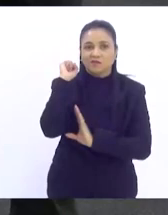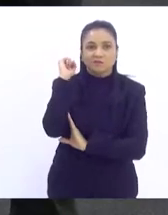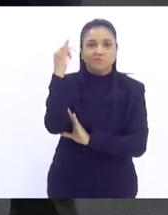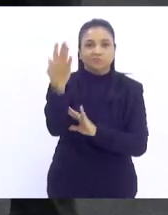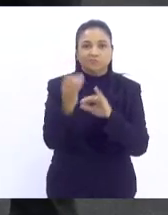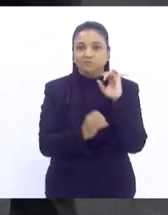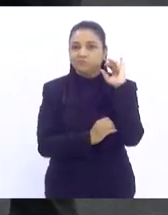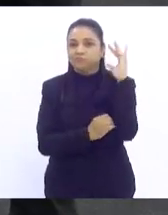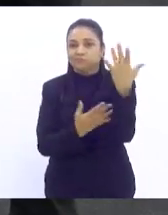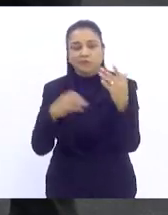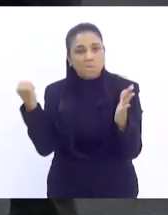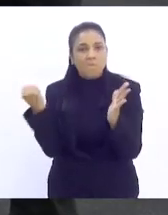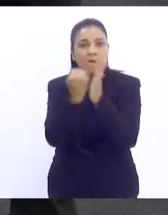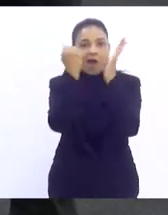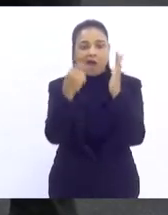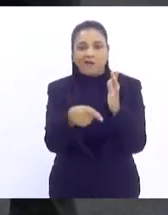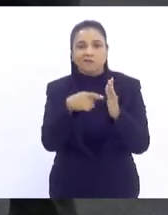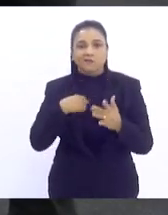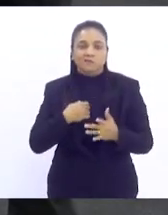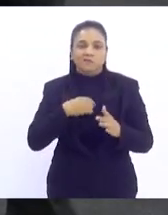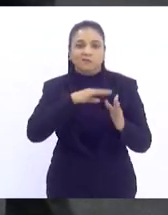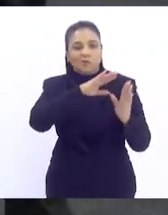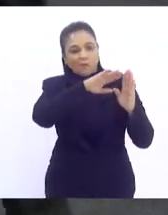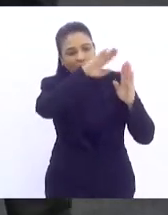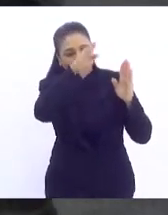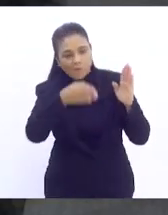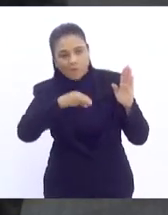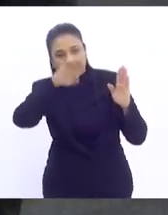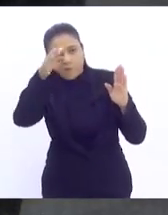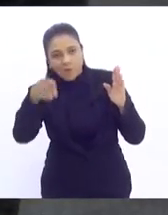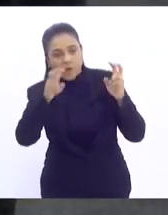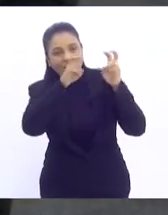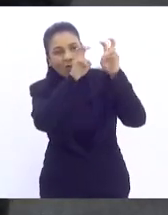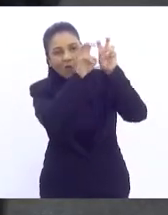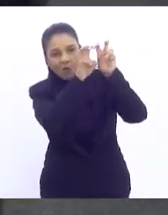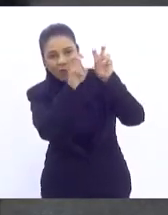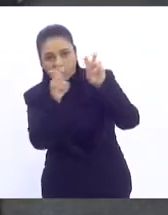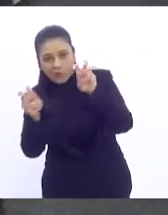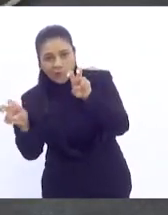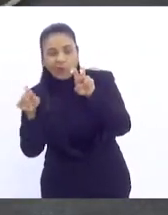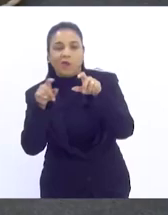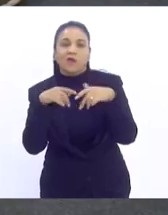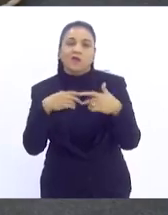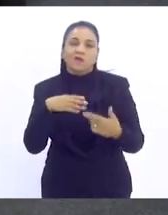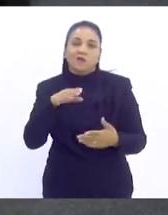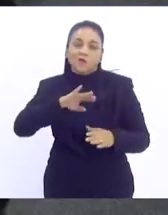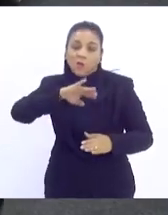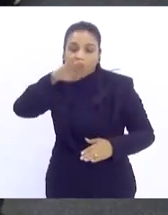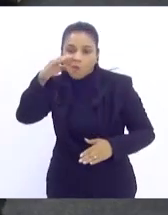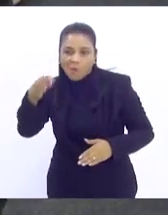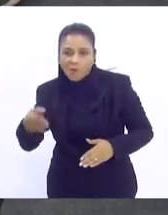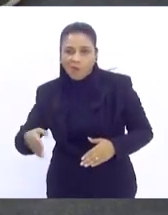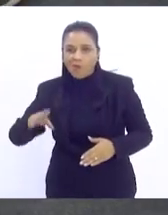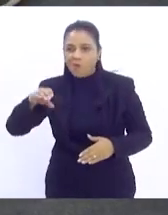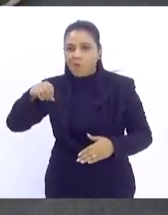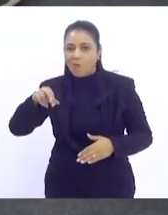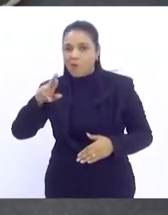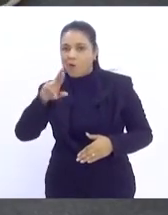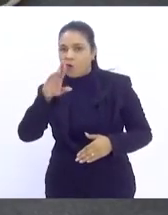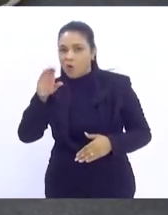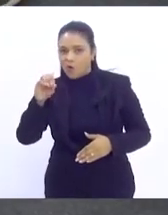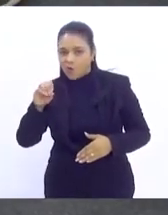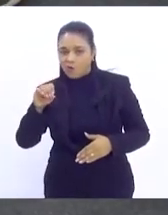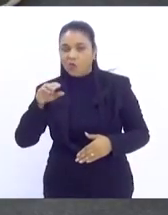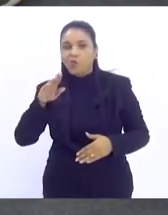impacto ambiental sobre o Pão de Açúcar e o Morro da Urca é importante lembrar que hoje é